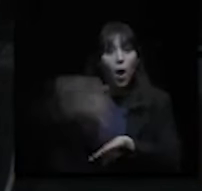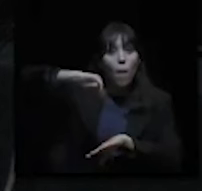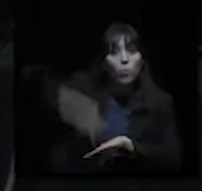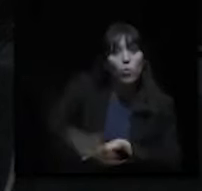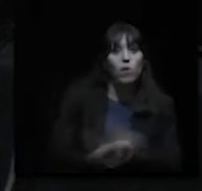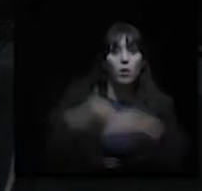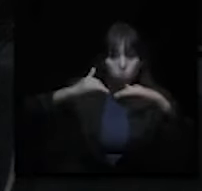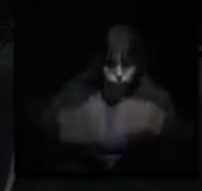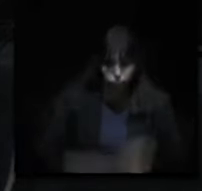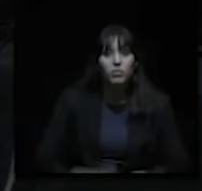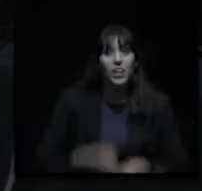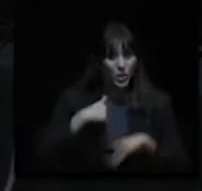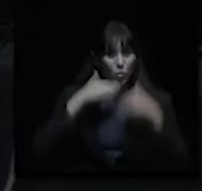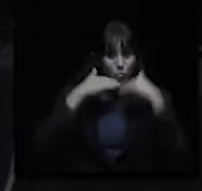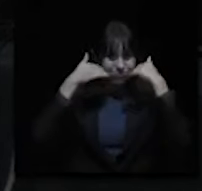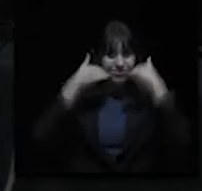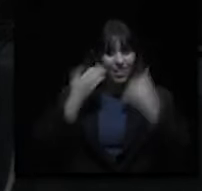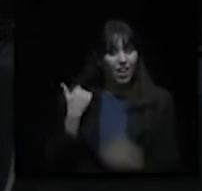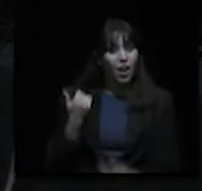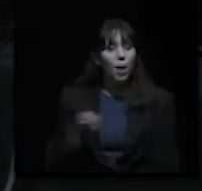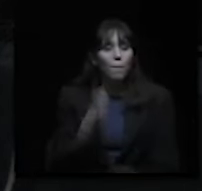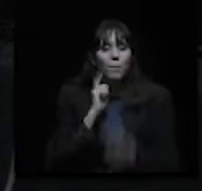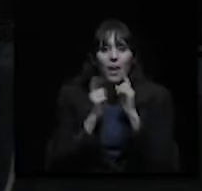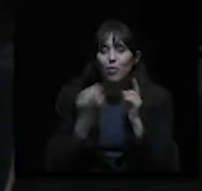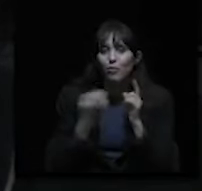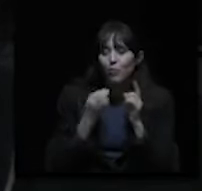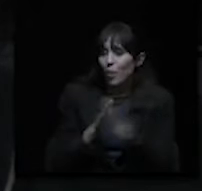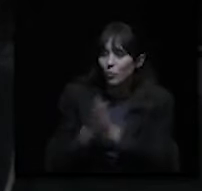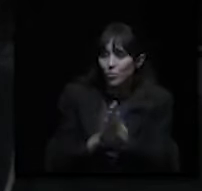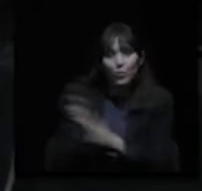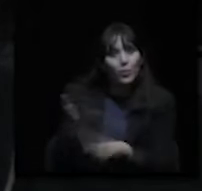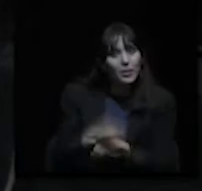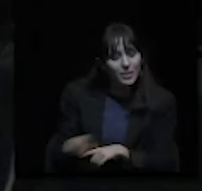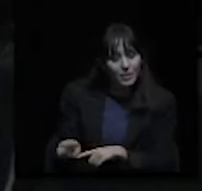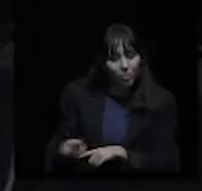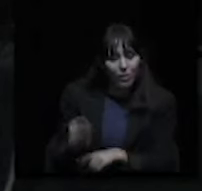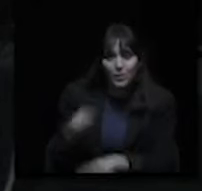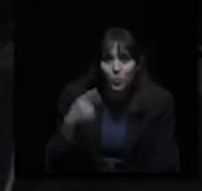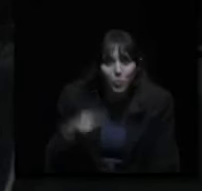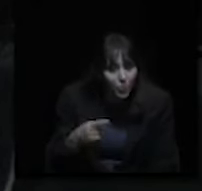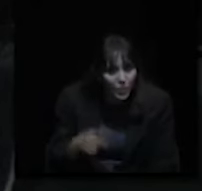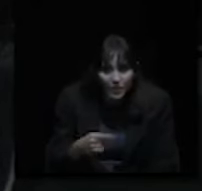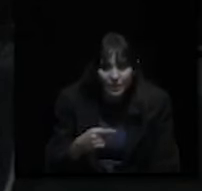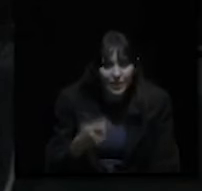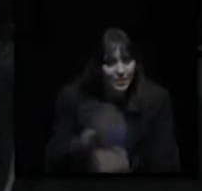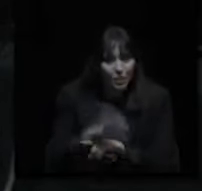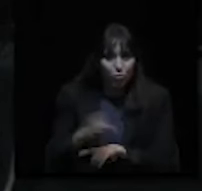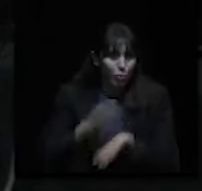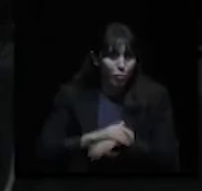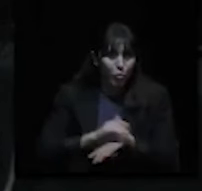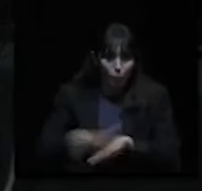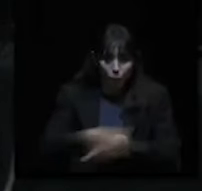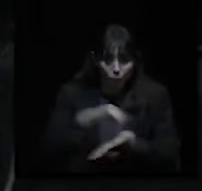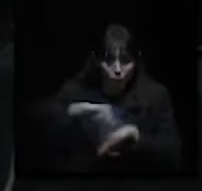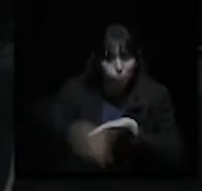meu sorriso, de há pouco, Sr. Presidente, foi porque achei piada a ter de ir buscar esse exemplo, esse que é o único exemplo. Mas mesmo esse não é